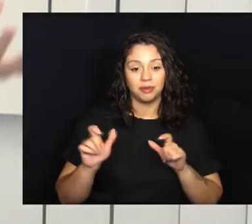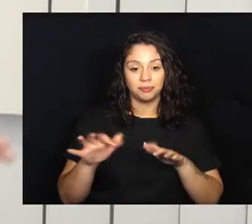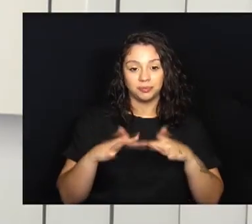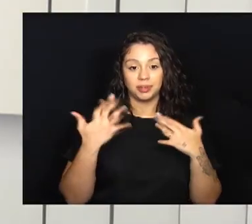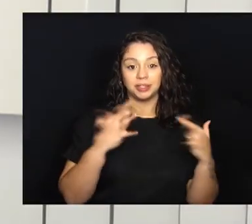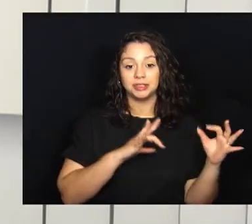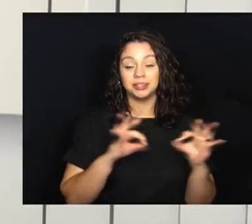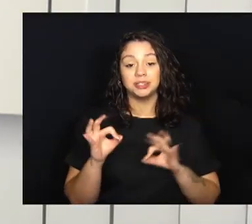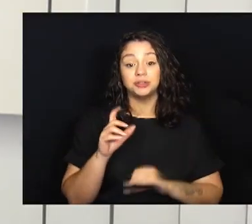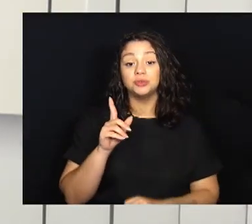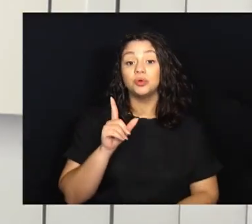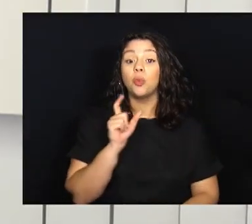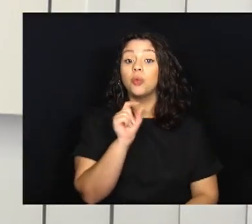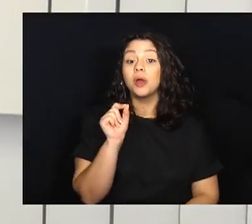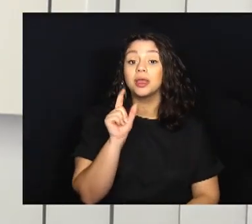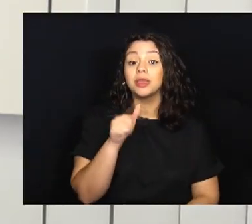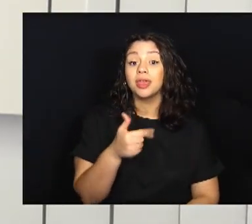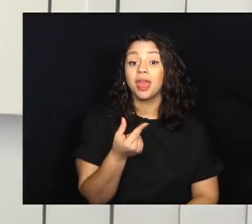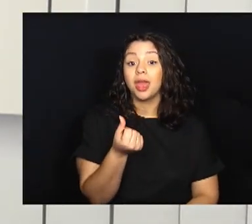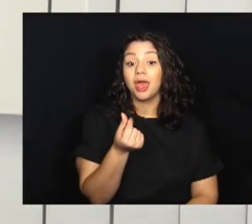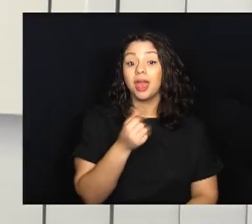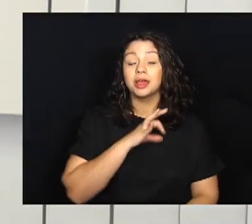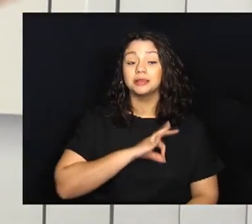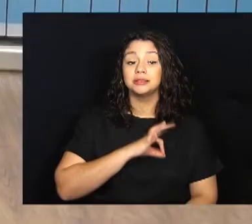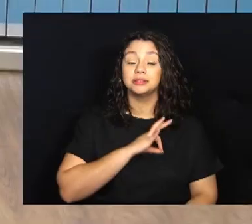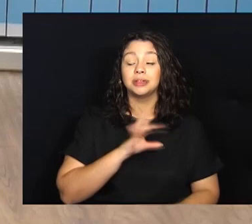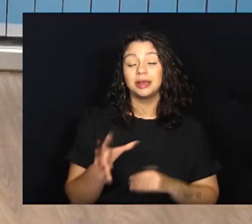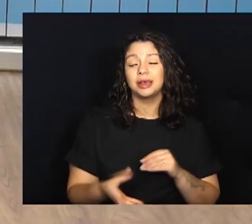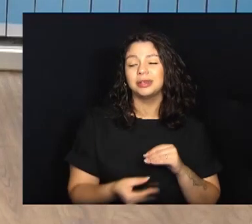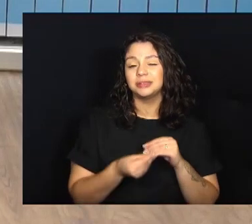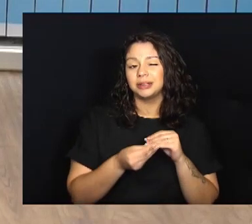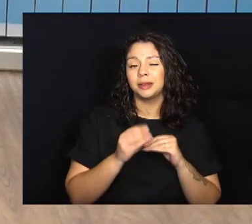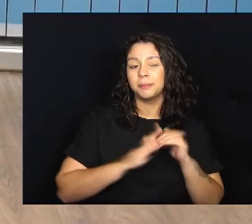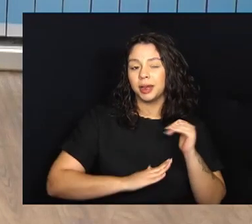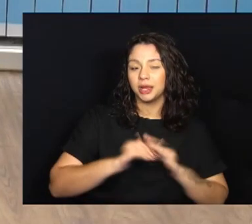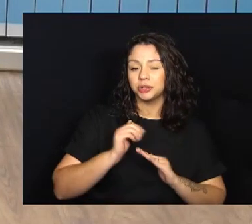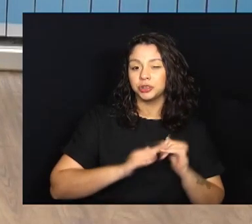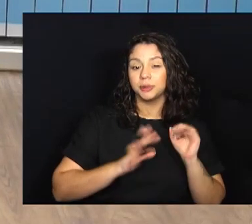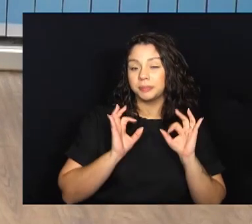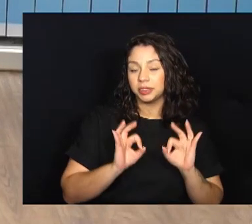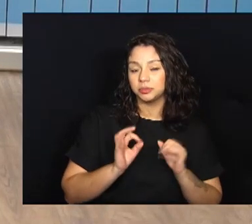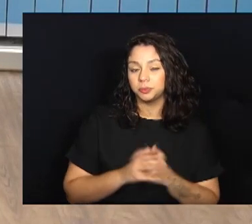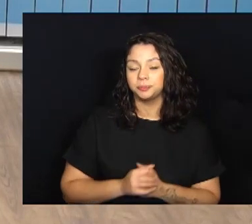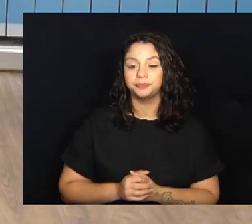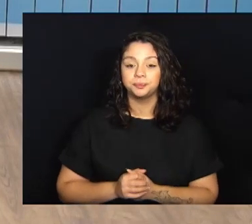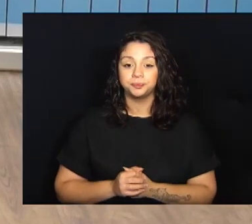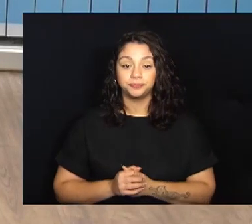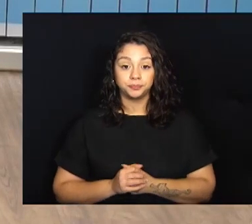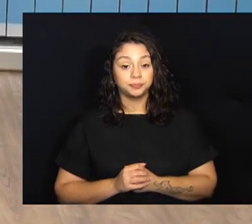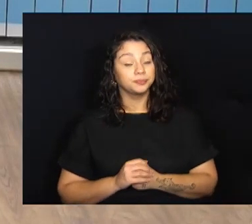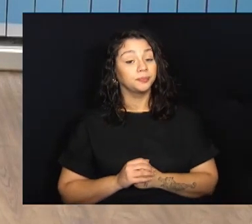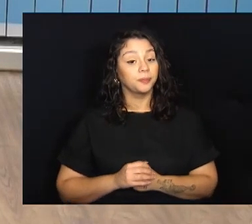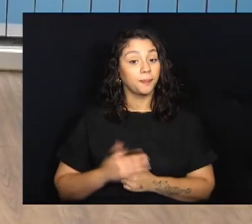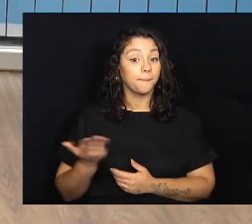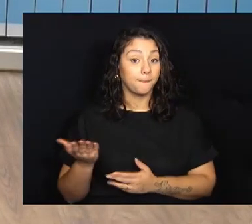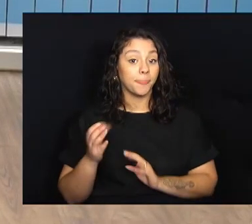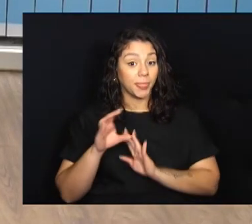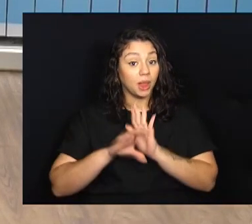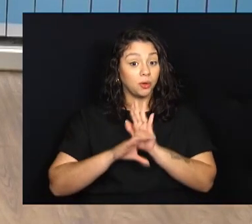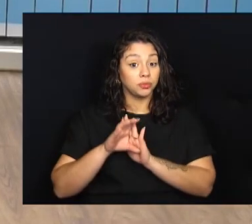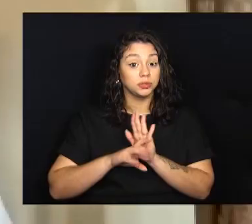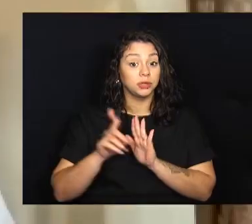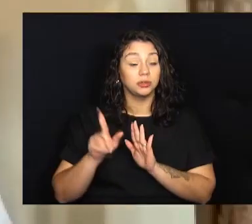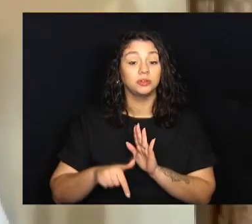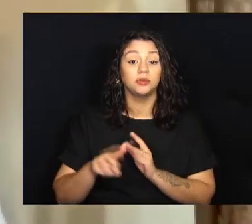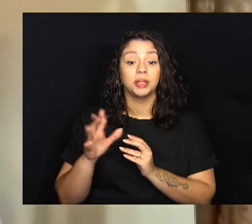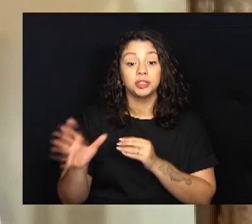que seria a renda extra, né? Assim, de uma forma bem prática. O conceito básico de renda extra é